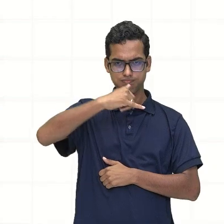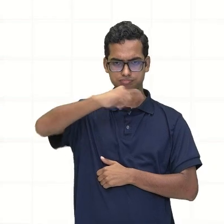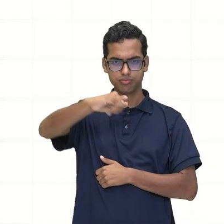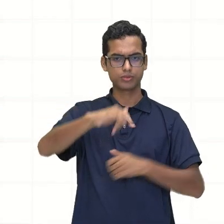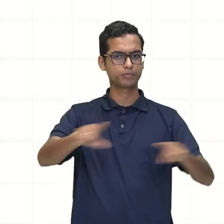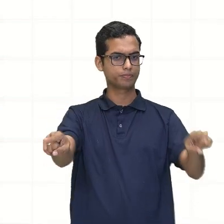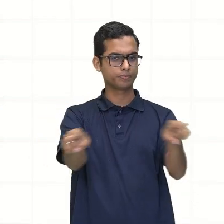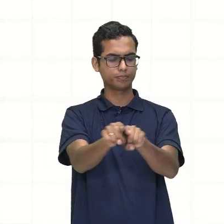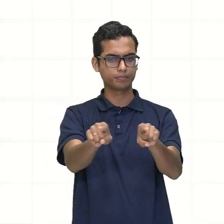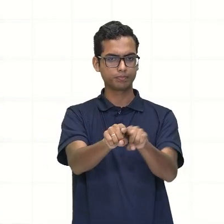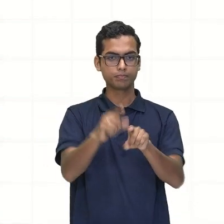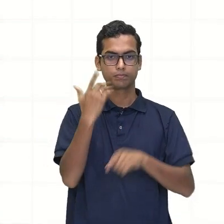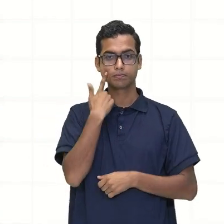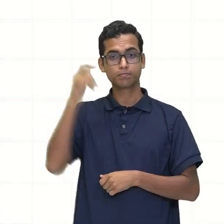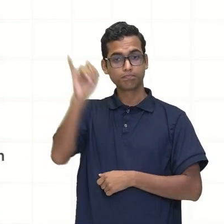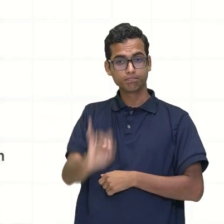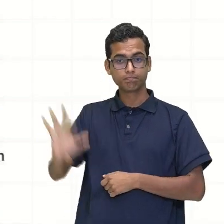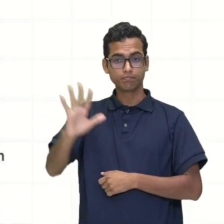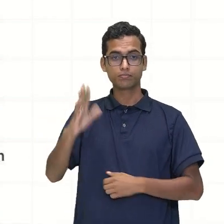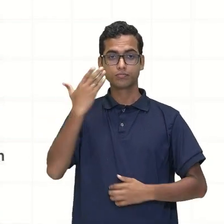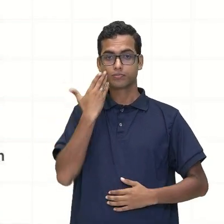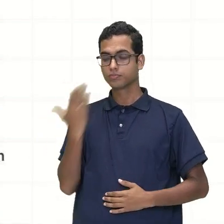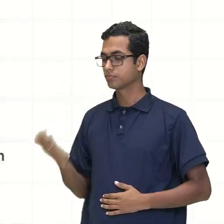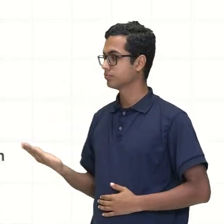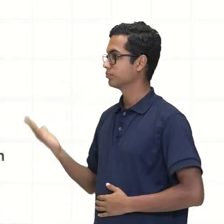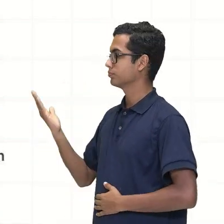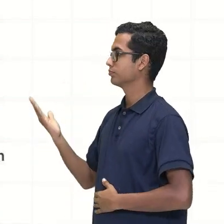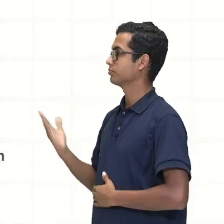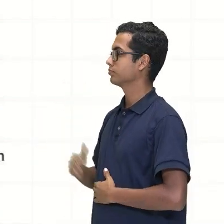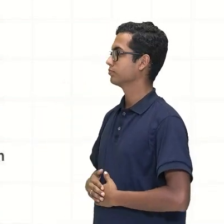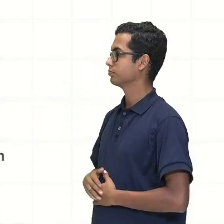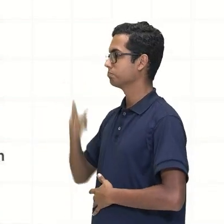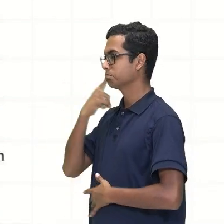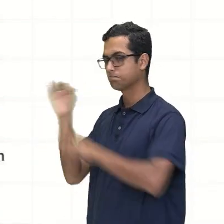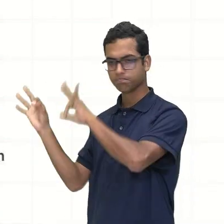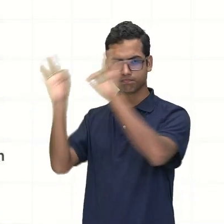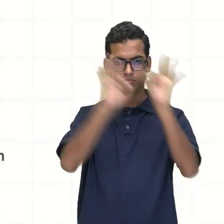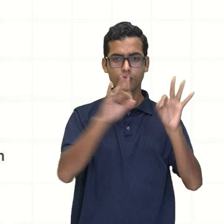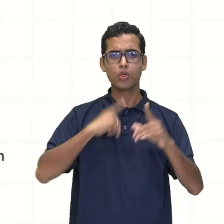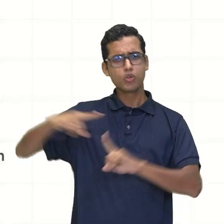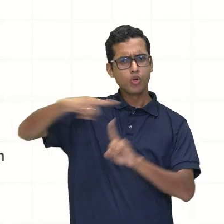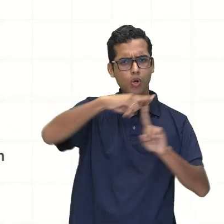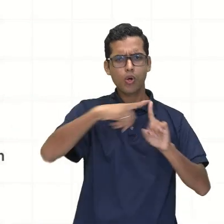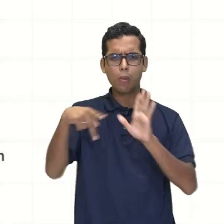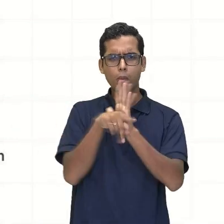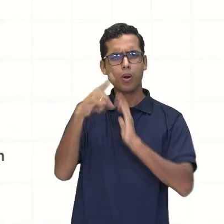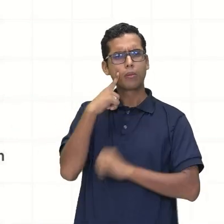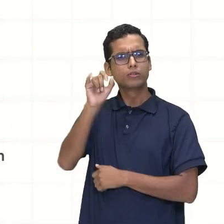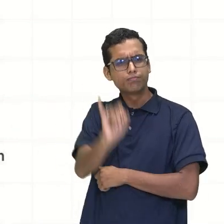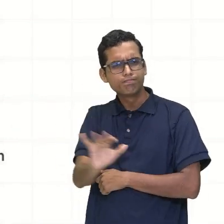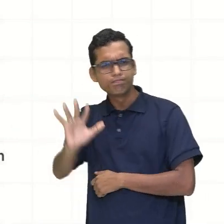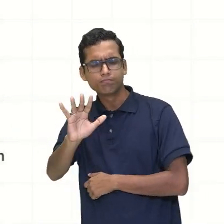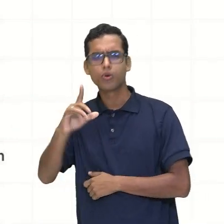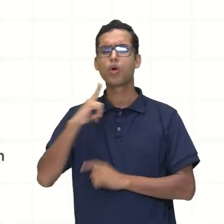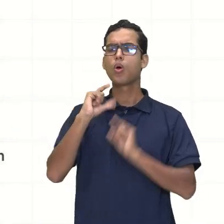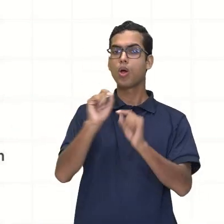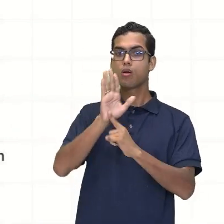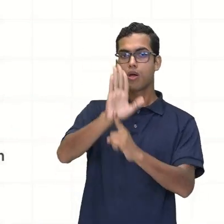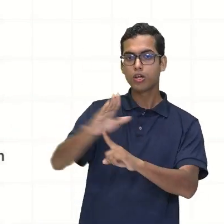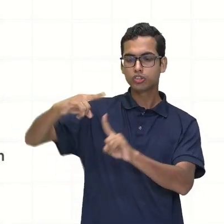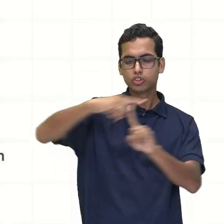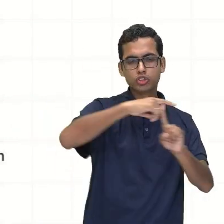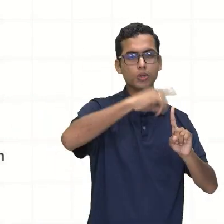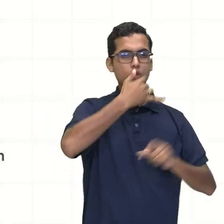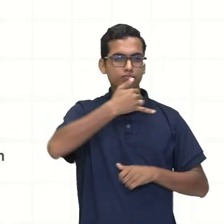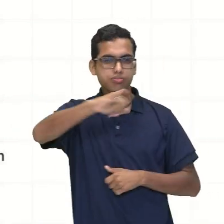imagem, aí nós temos as fontes de energias não renováveis, né? Apenas para a gente retratar. E o que é